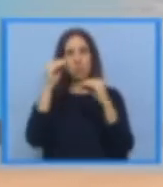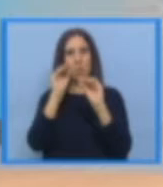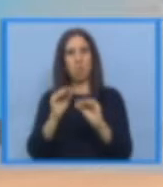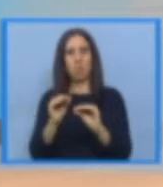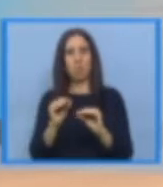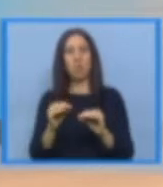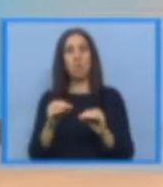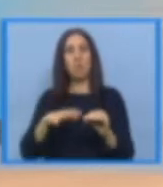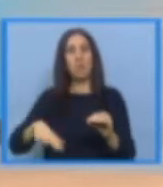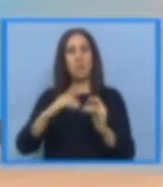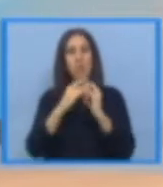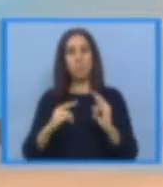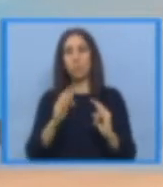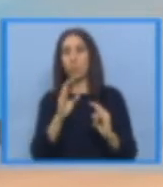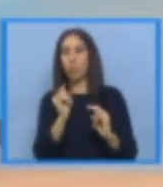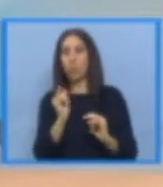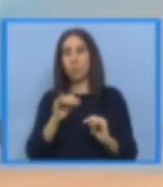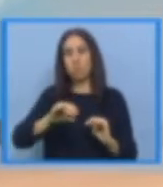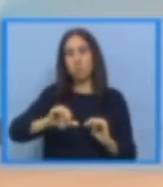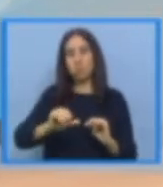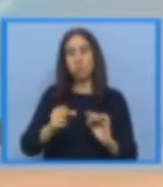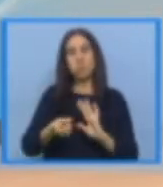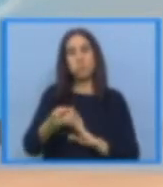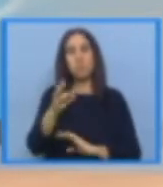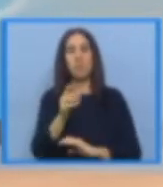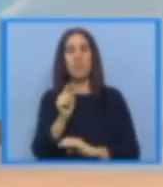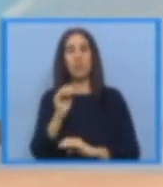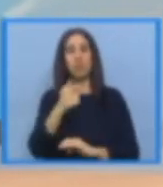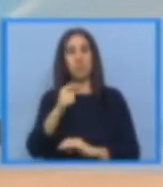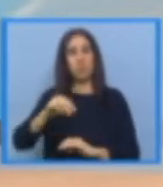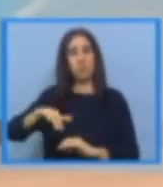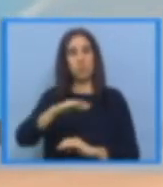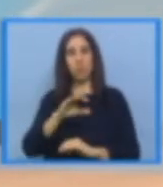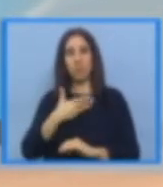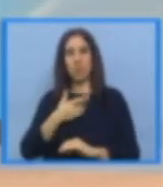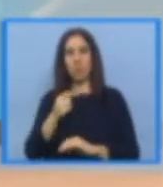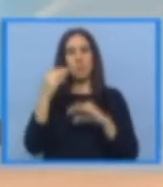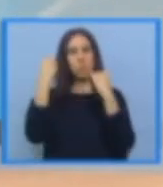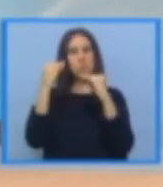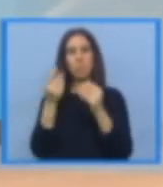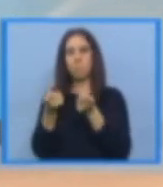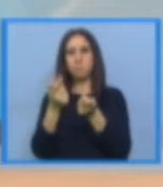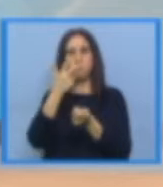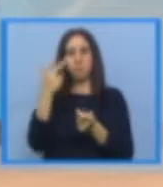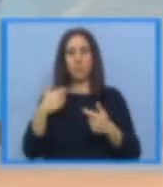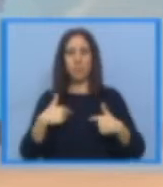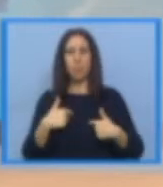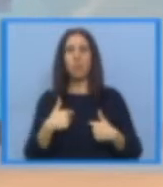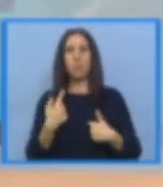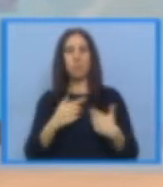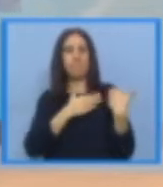12 campos a este do Chad e a coordenar tudo o que é educação. Eu, a meu cargo, tenho 16 mil